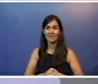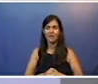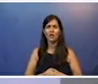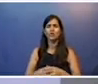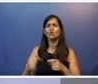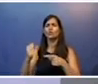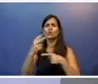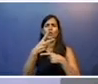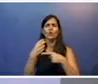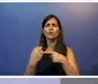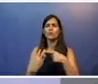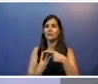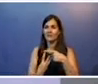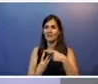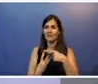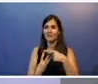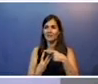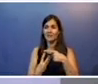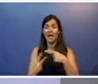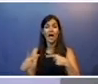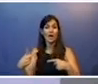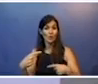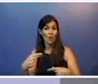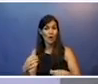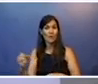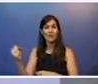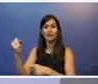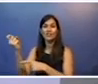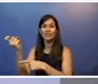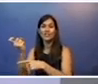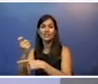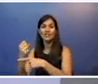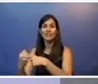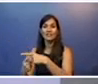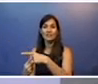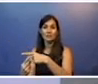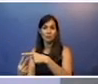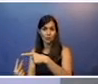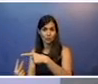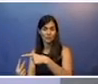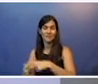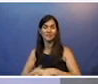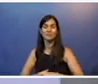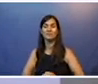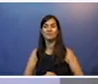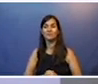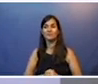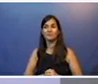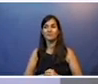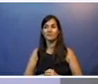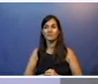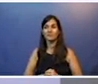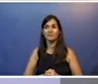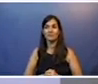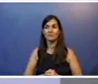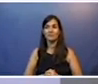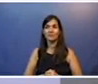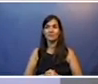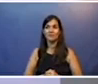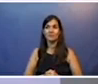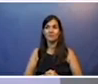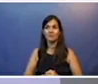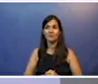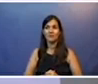2 sobre 3 é igual a 12 dividido por, x dividido por 12. O cateto oposto é